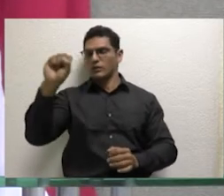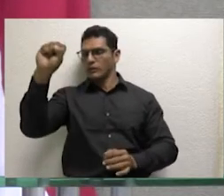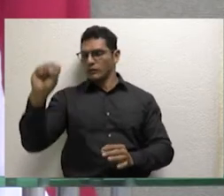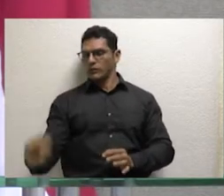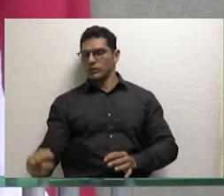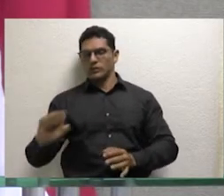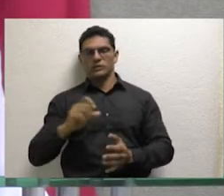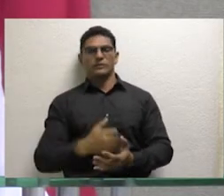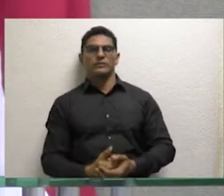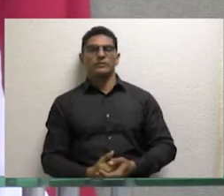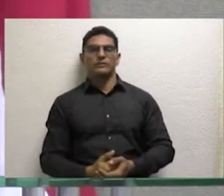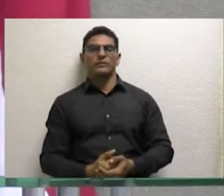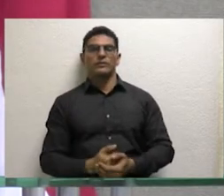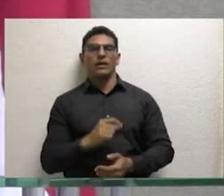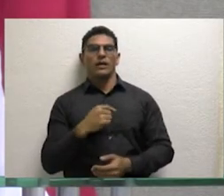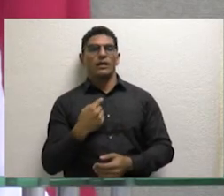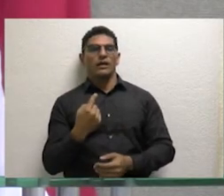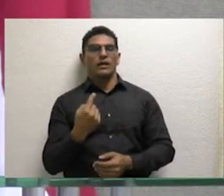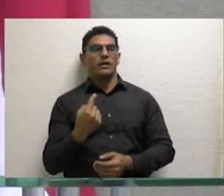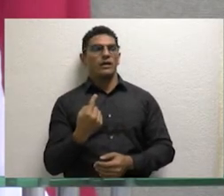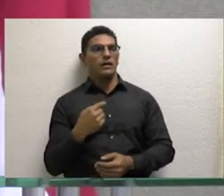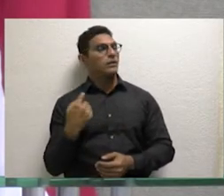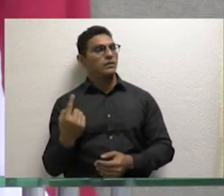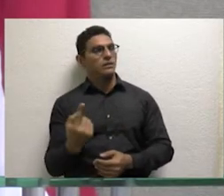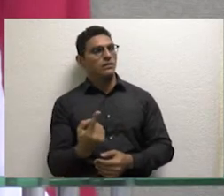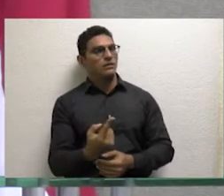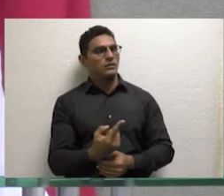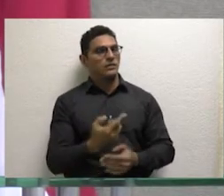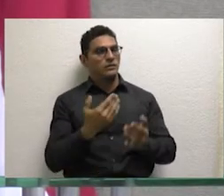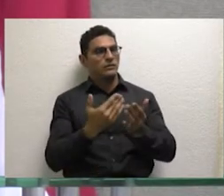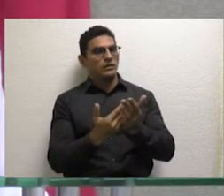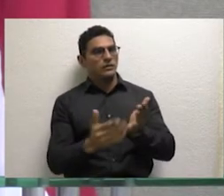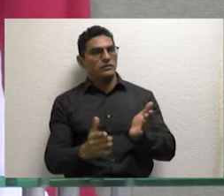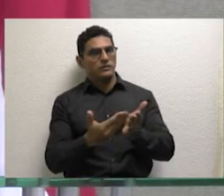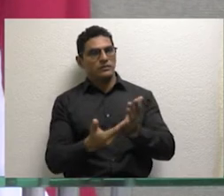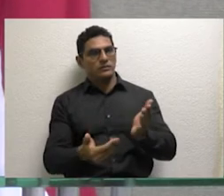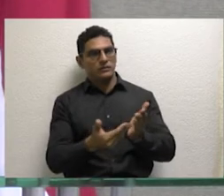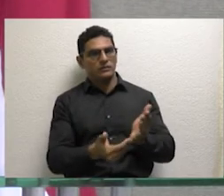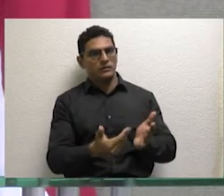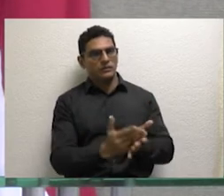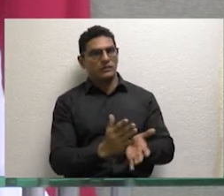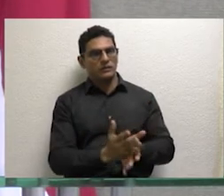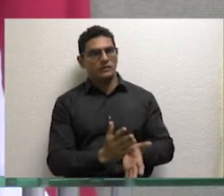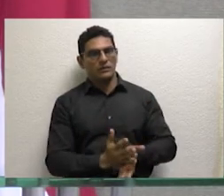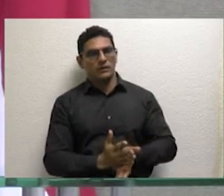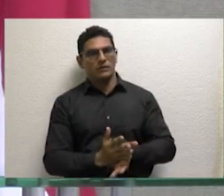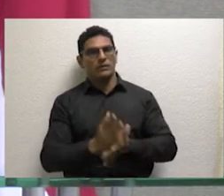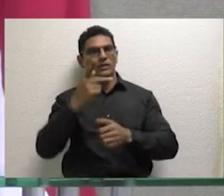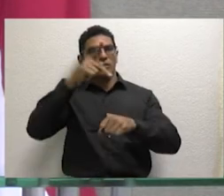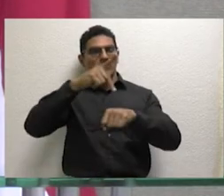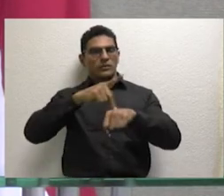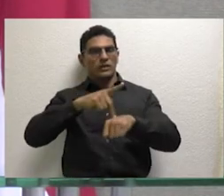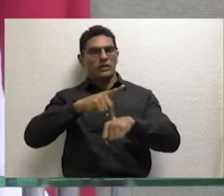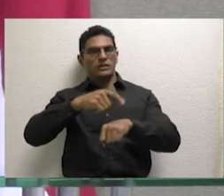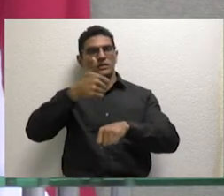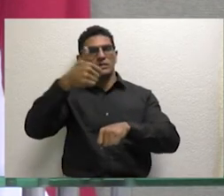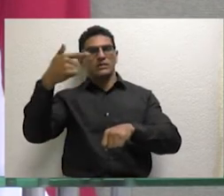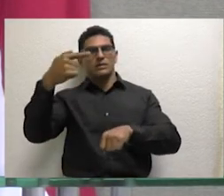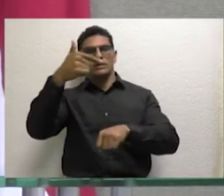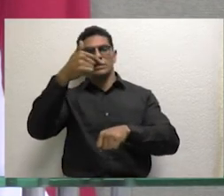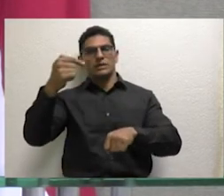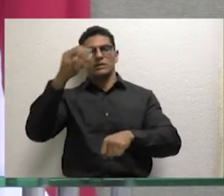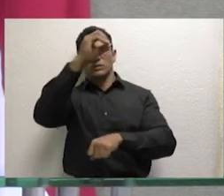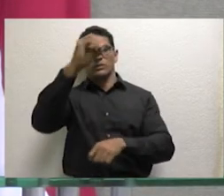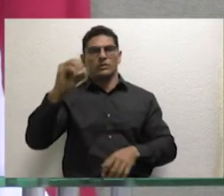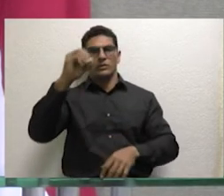a nossa renúncia ela vem caindo no comparativo nacional ela significou 17% hoje